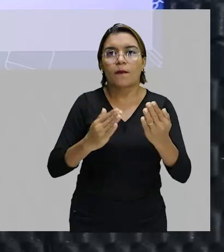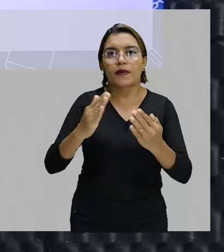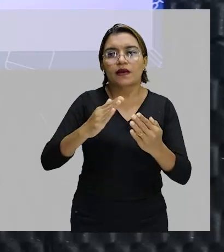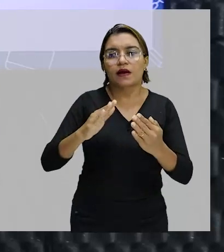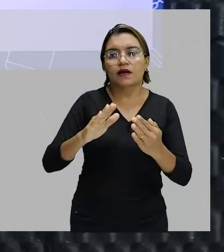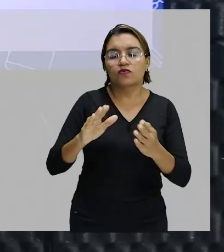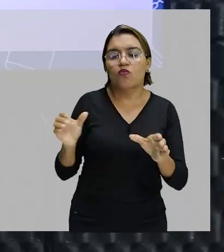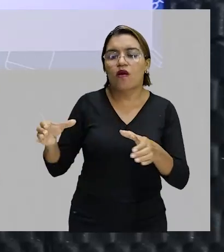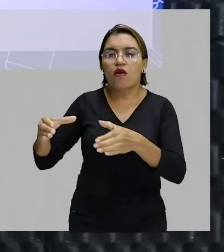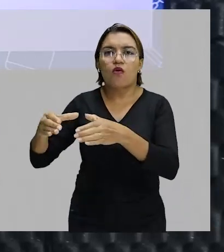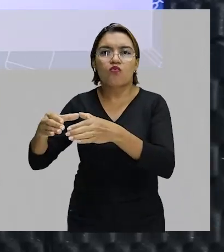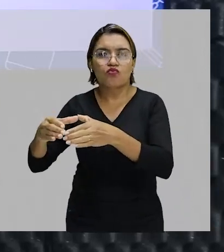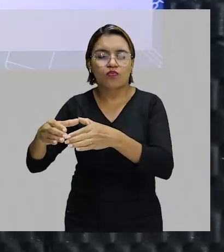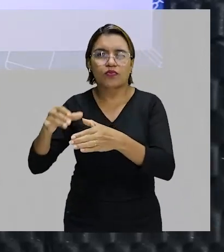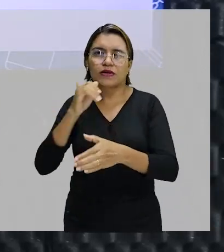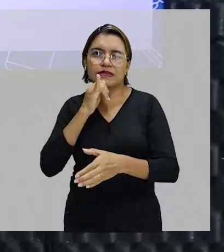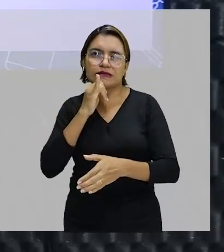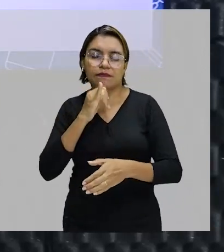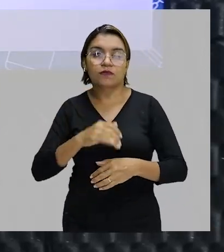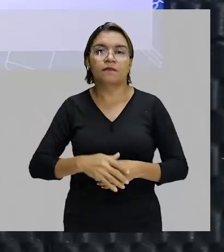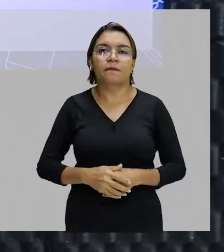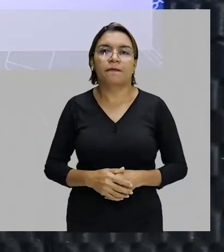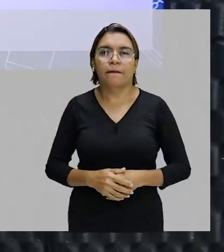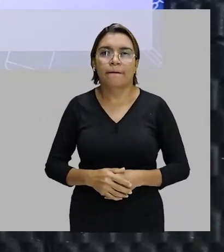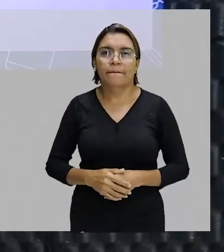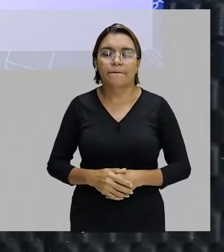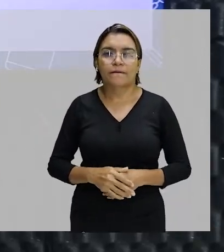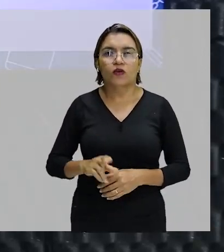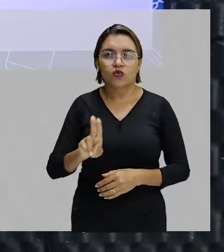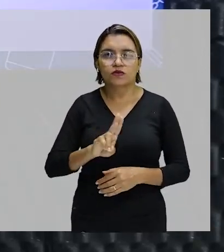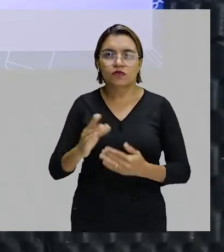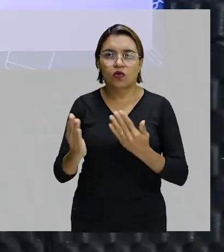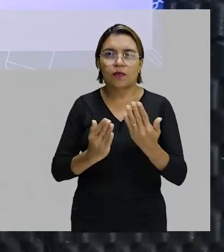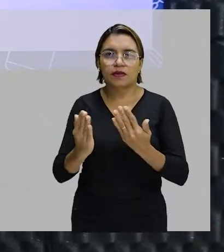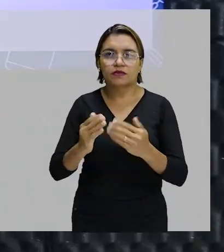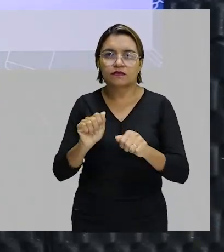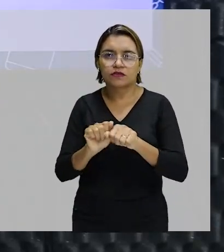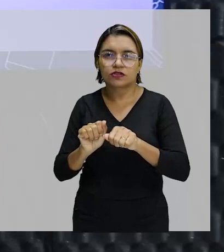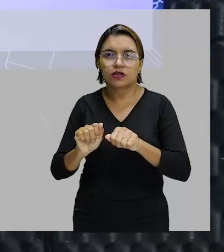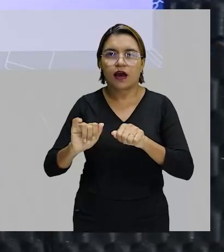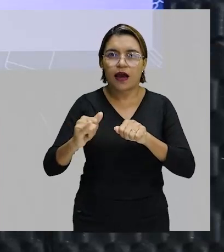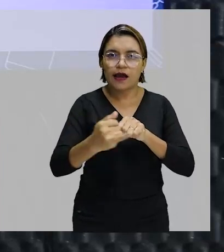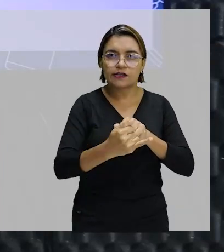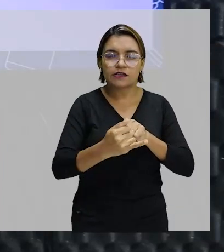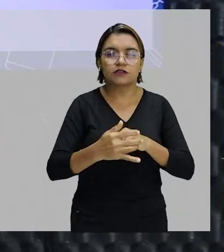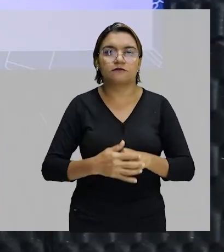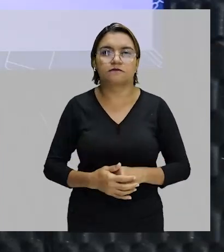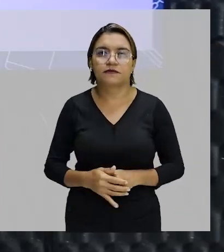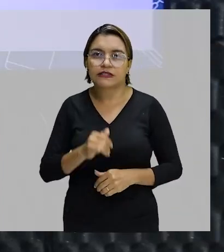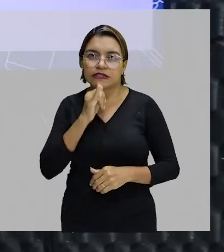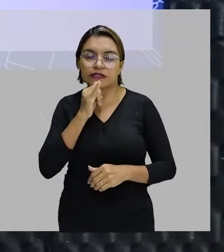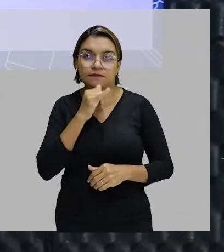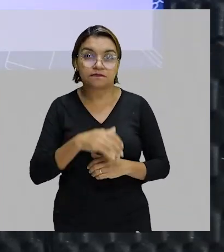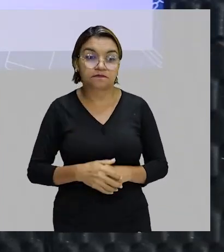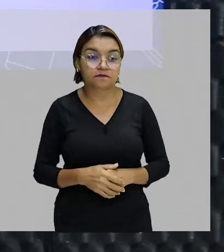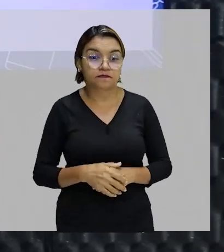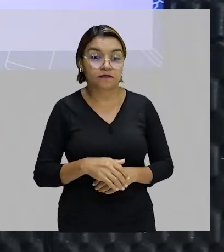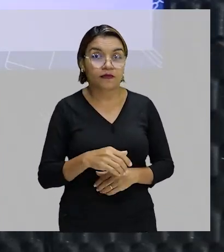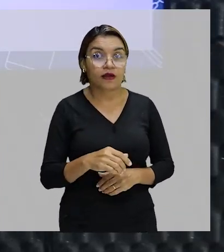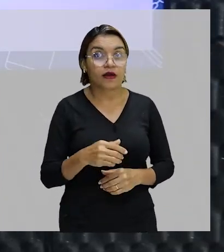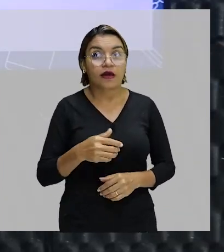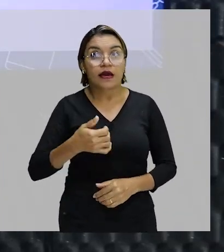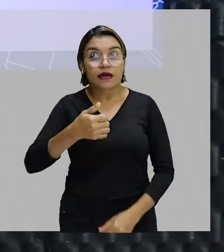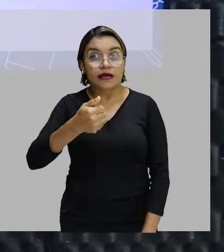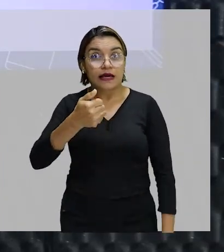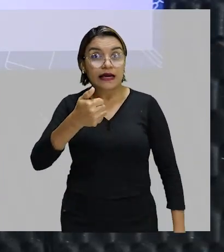dentro de um grupo. Tá? Vou dar um exemplo para vocês usando o comparativo de adjetivo. Então, uma coisa é eu dizer, esta caneta